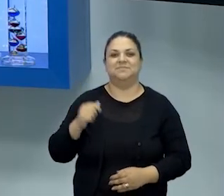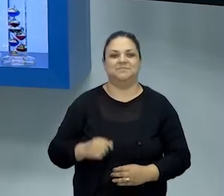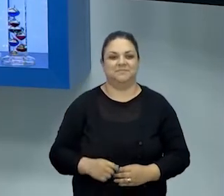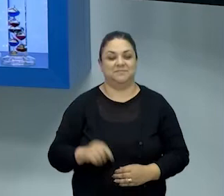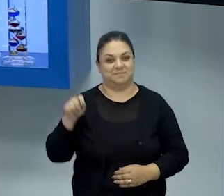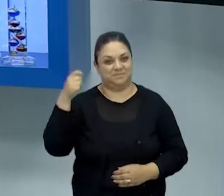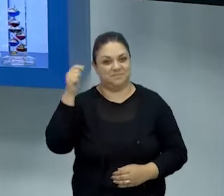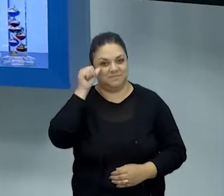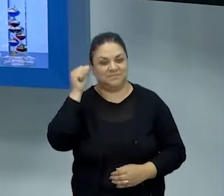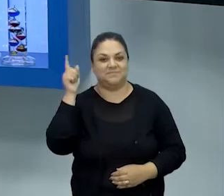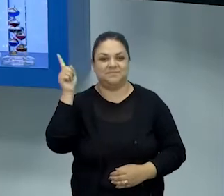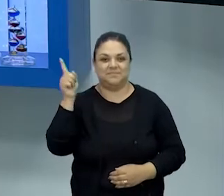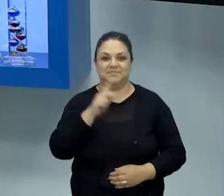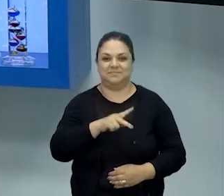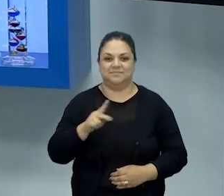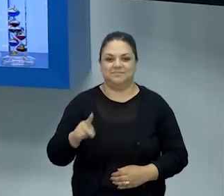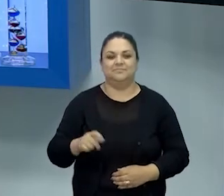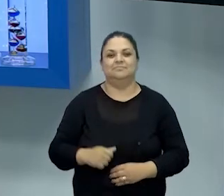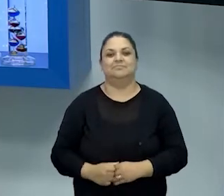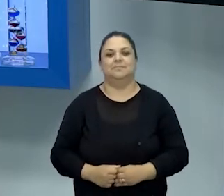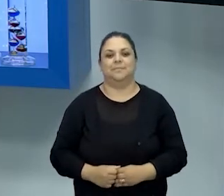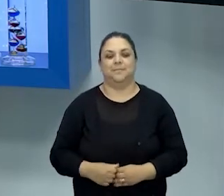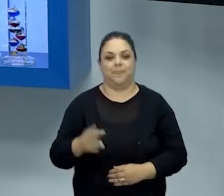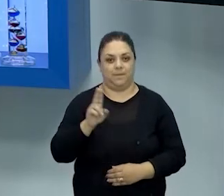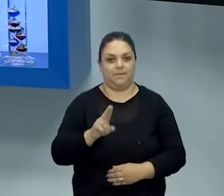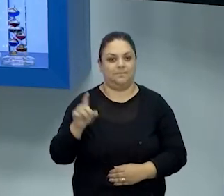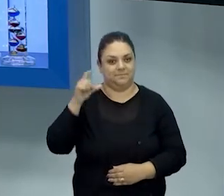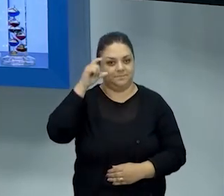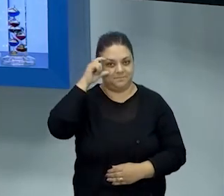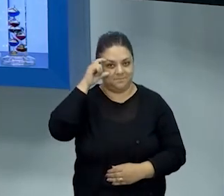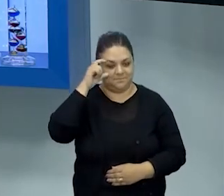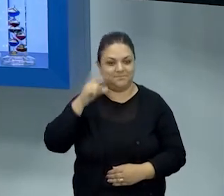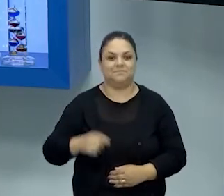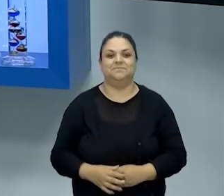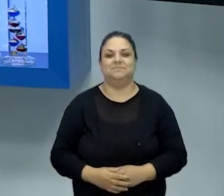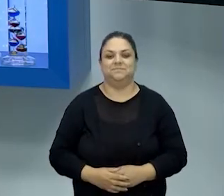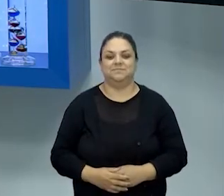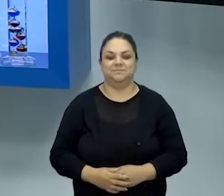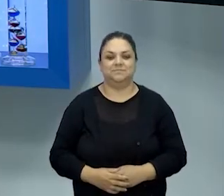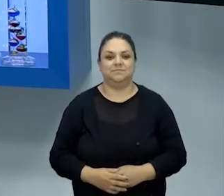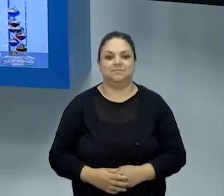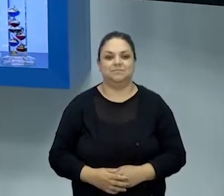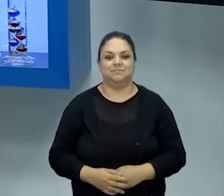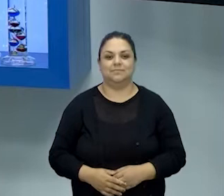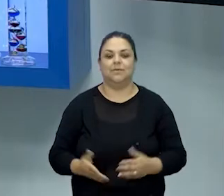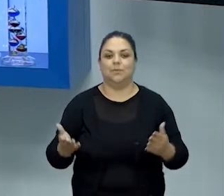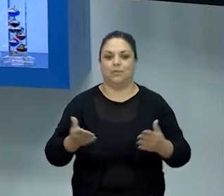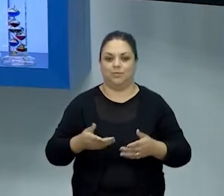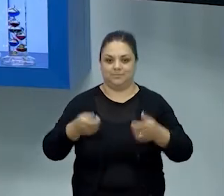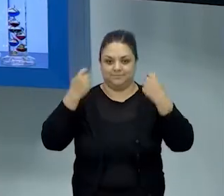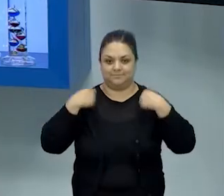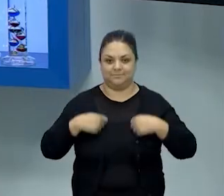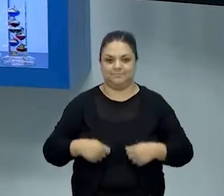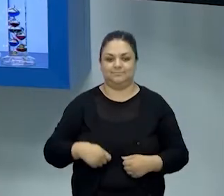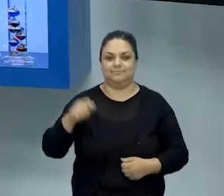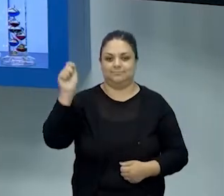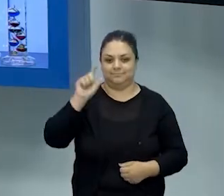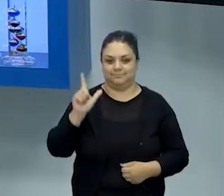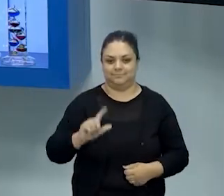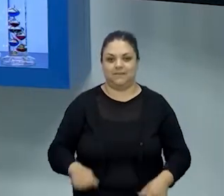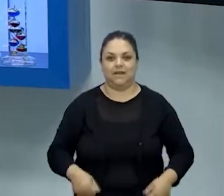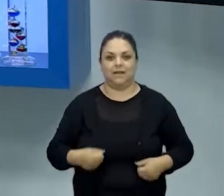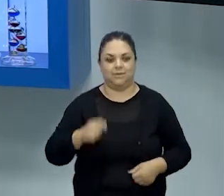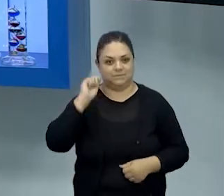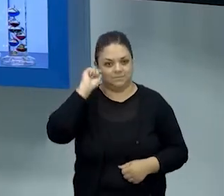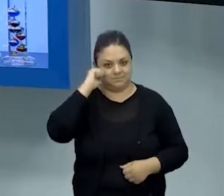dedão ao final. Eu uso óculos de grau de armação preta e hoje eu visto uma camiseta azul, calça